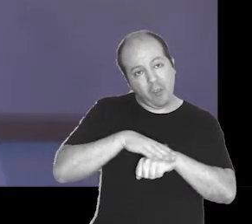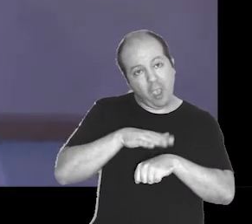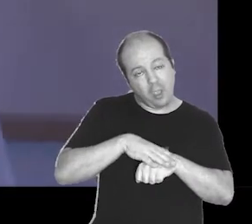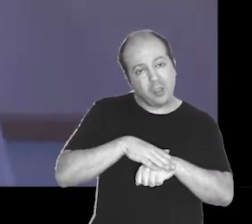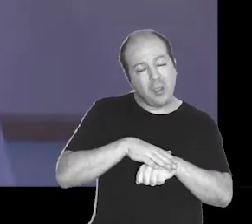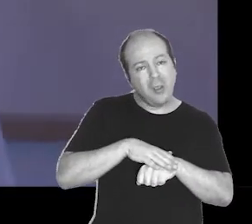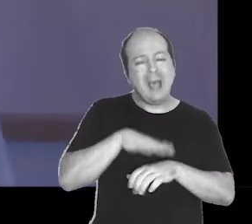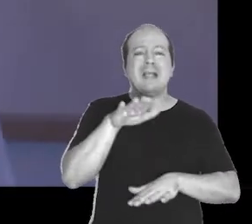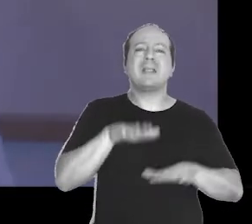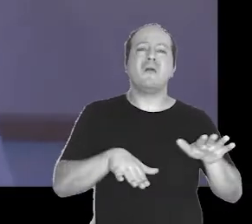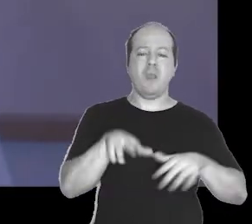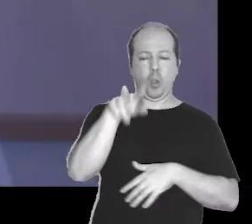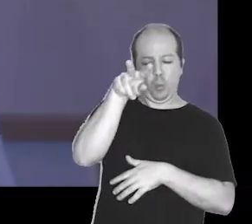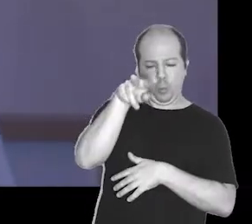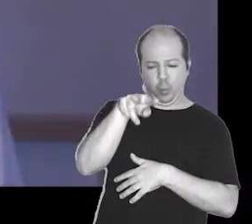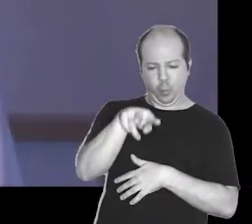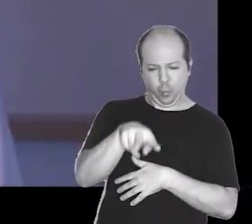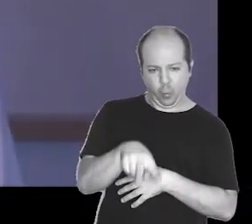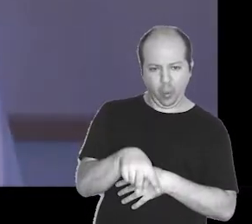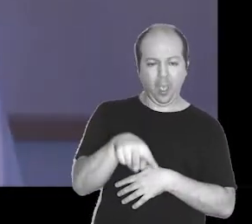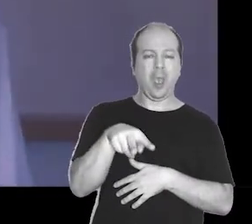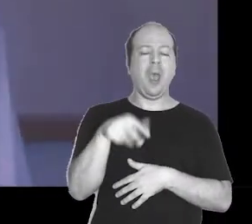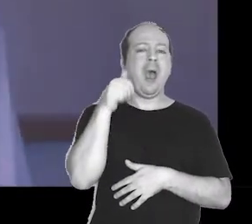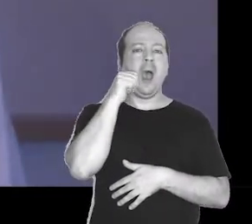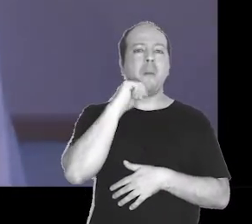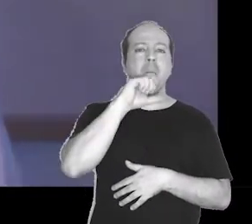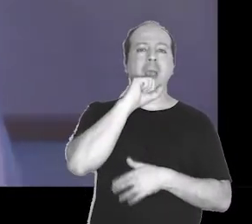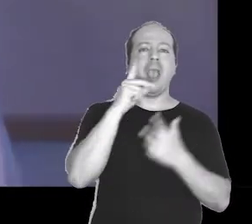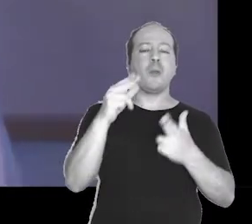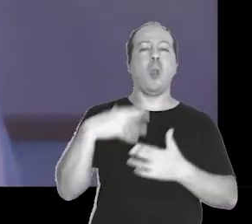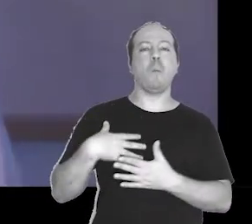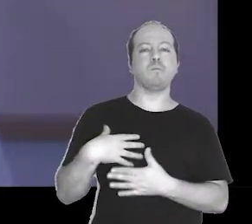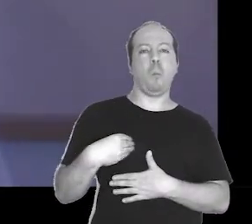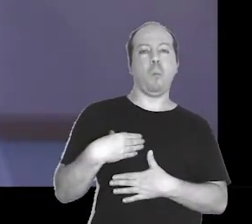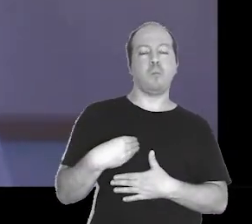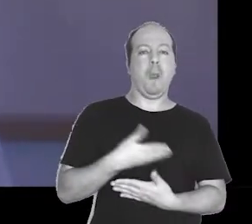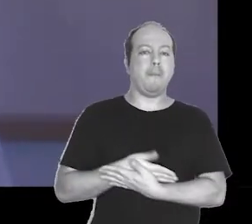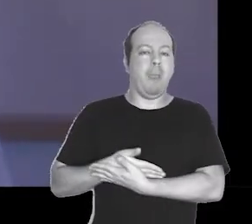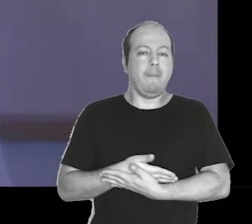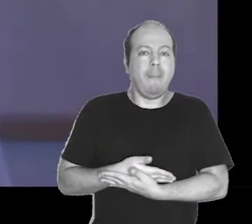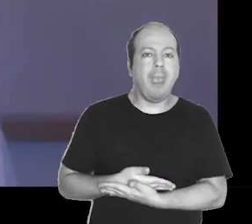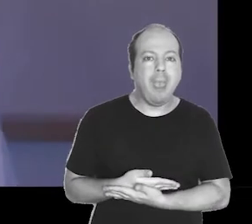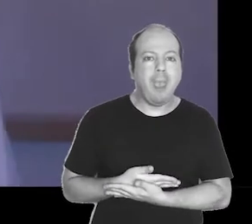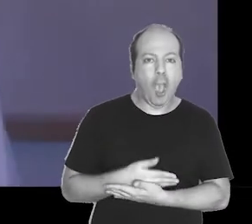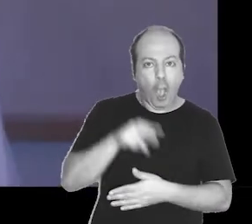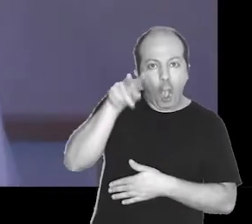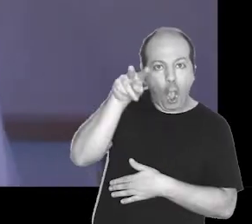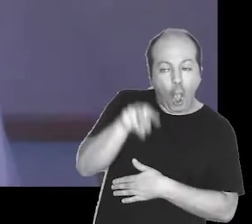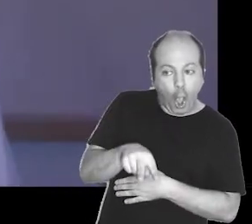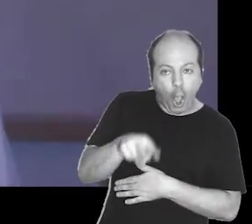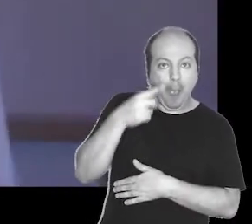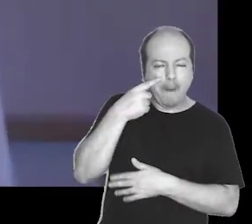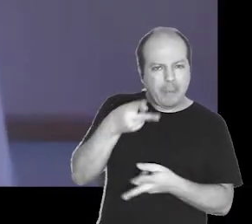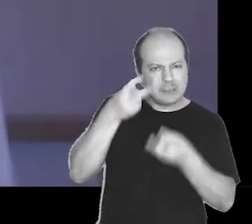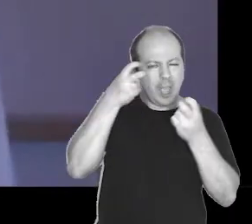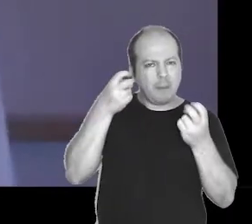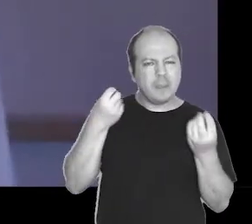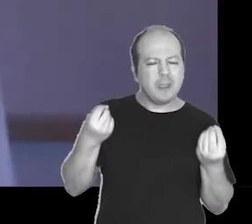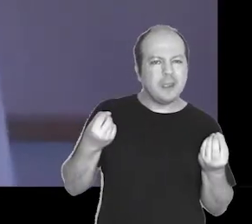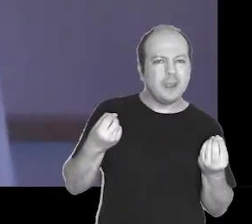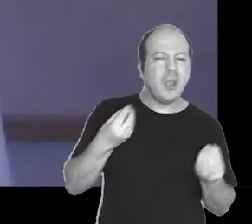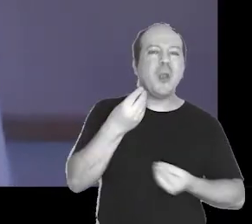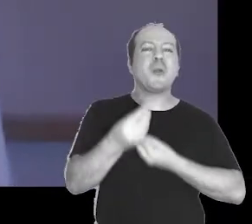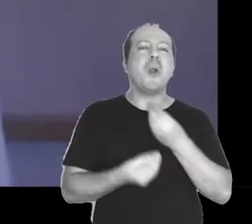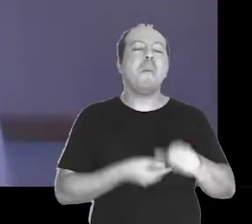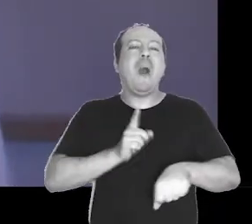ao menos como um observador de uma mãe dando de mamar ao seu filho. Se você tivesse analisado a fundo, digo, o